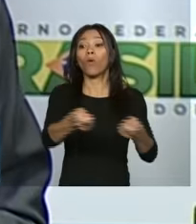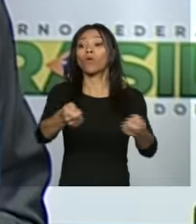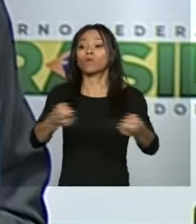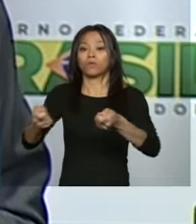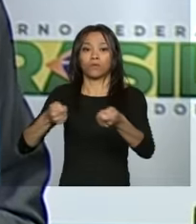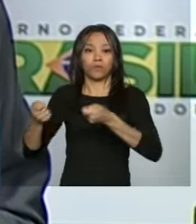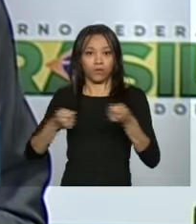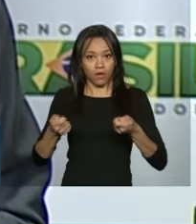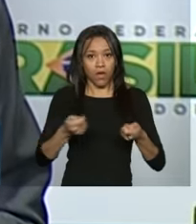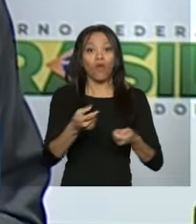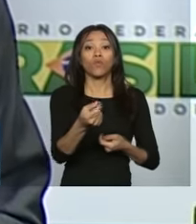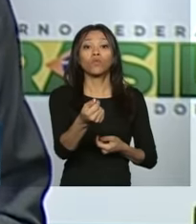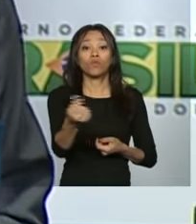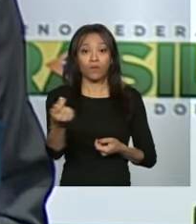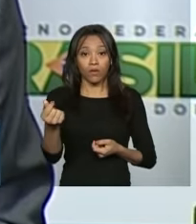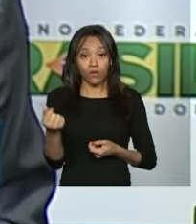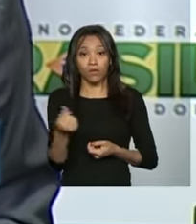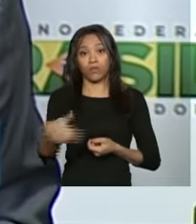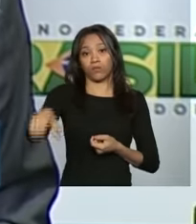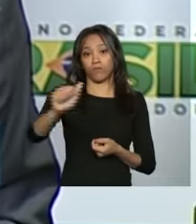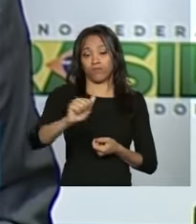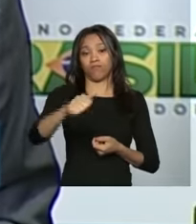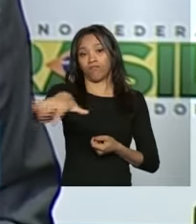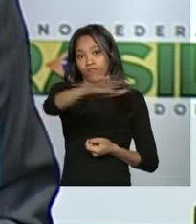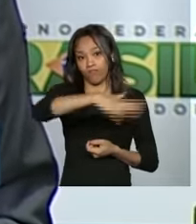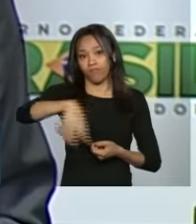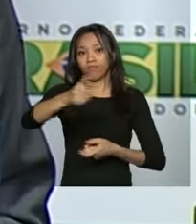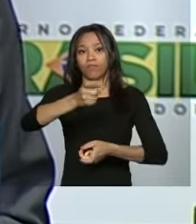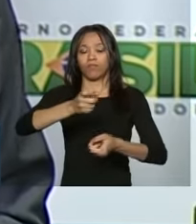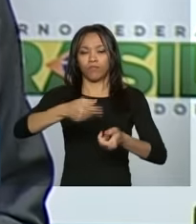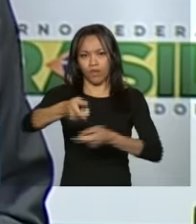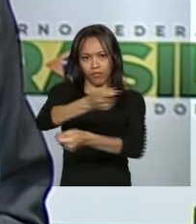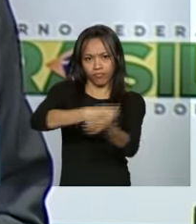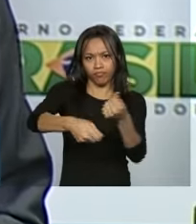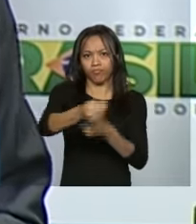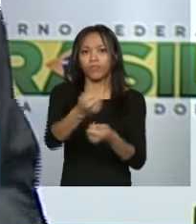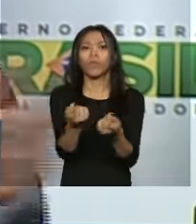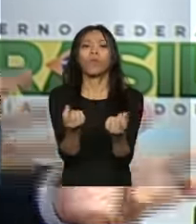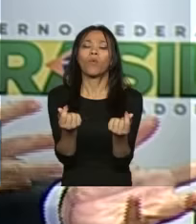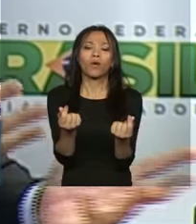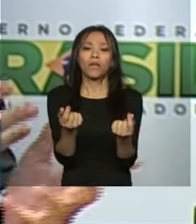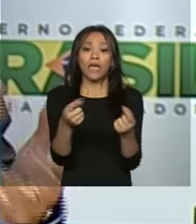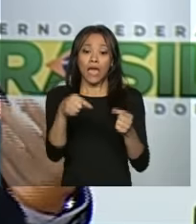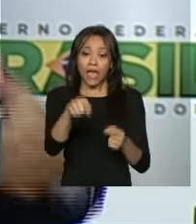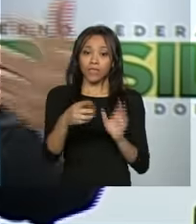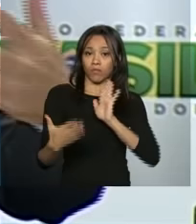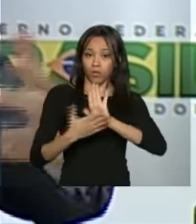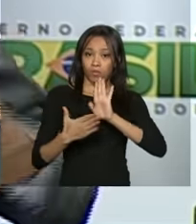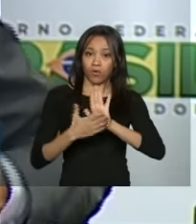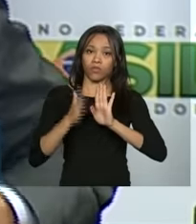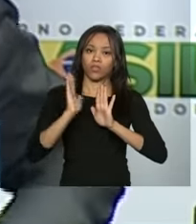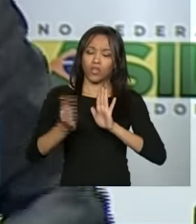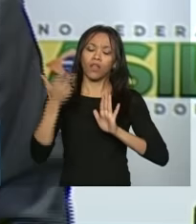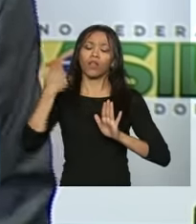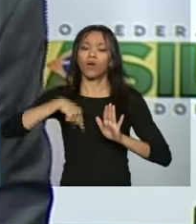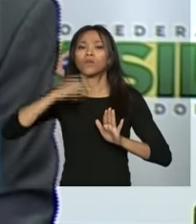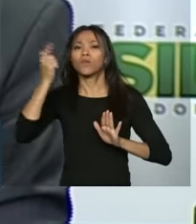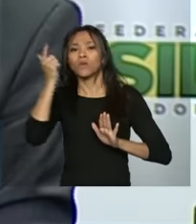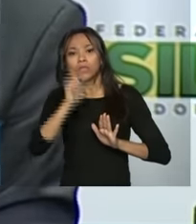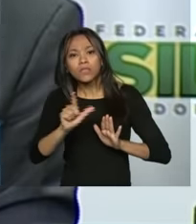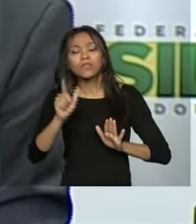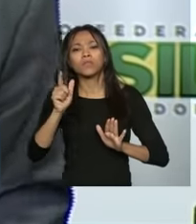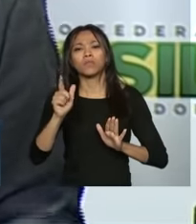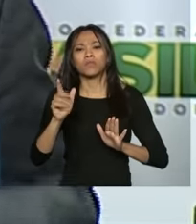grupo de trabalho interministerial também vai desenvolver no prazo de 30 dias essa proposta inclusive Nós já estávamos avançando sobre